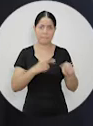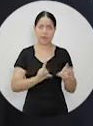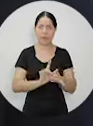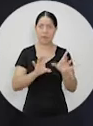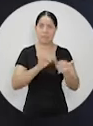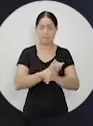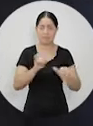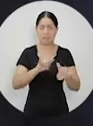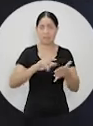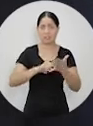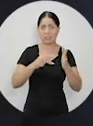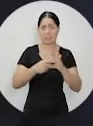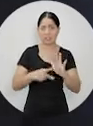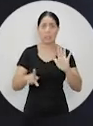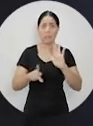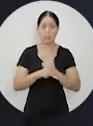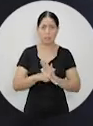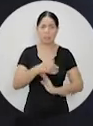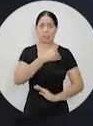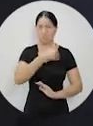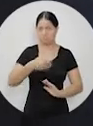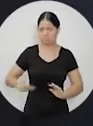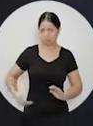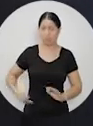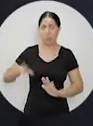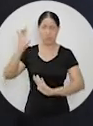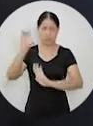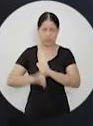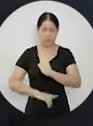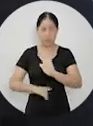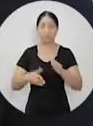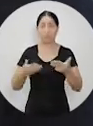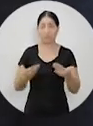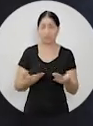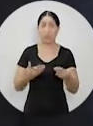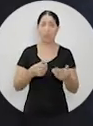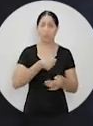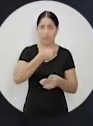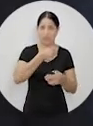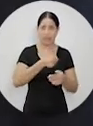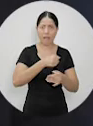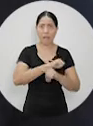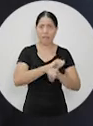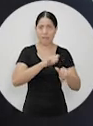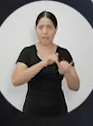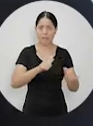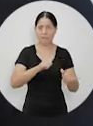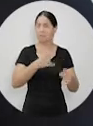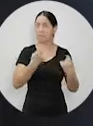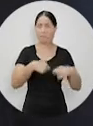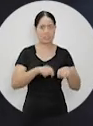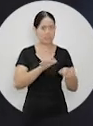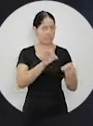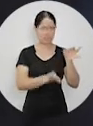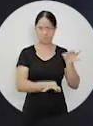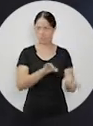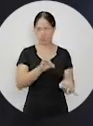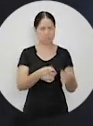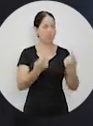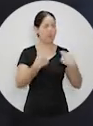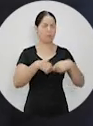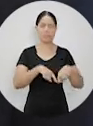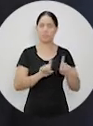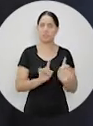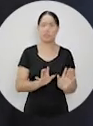de imprensa é um ataque ao próprio Estado de Direito. Então, como a gente costuma dizer, a imprensa ela não tem que ser justa, ela não tem